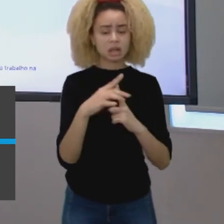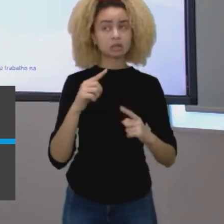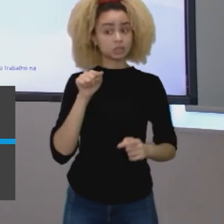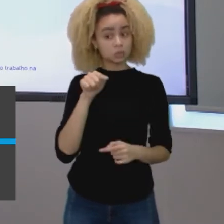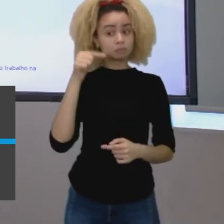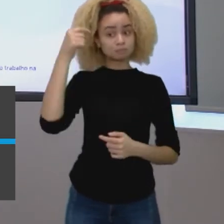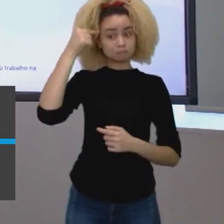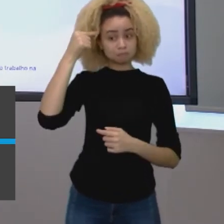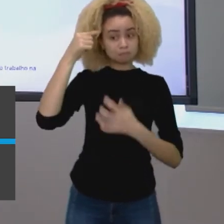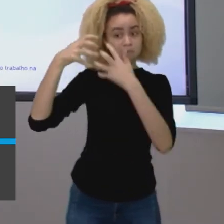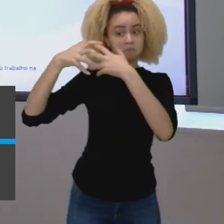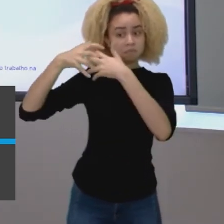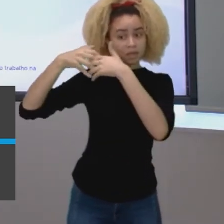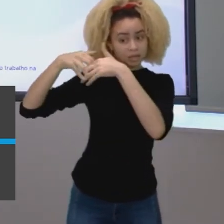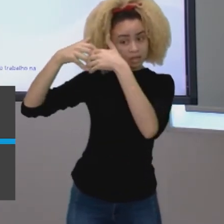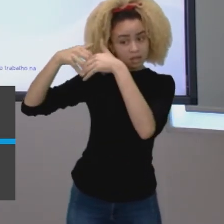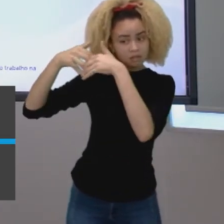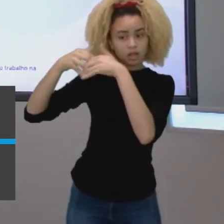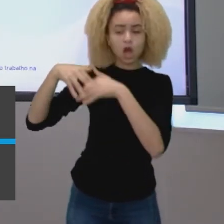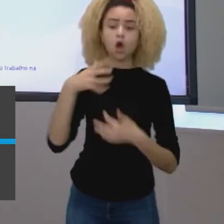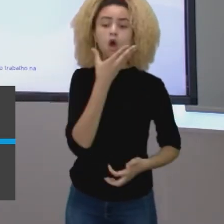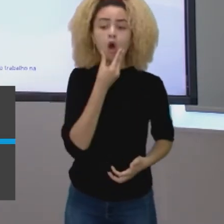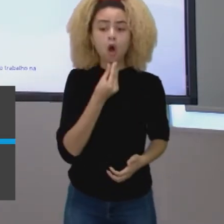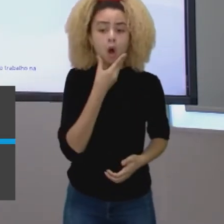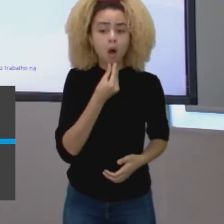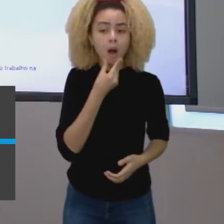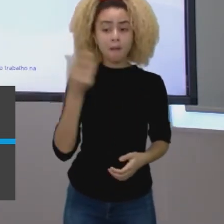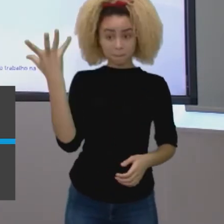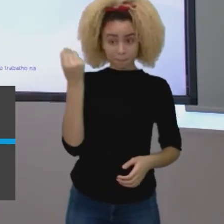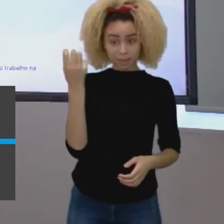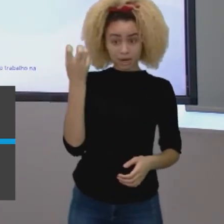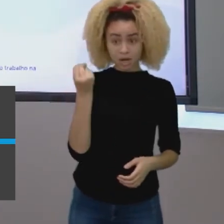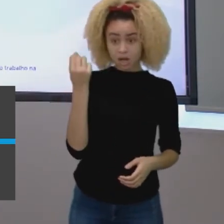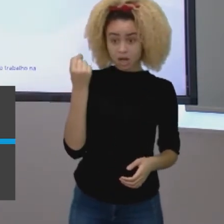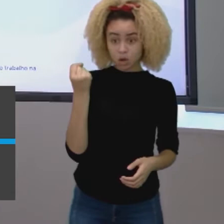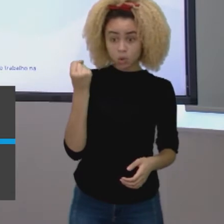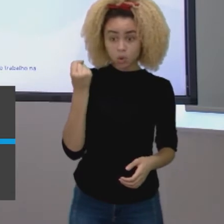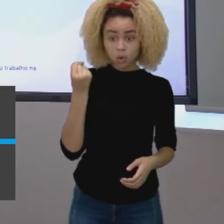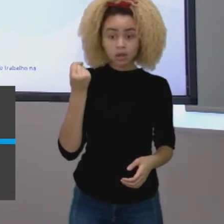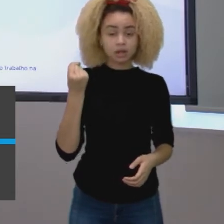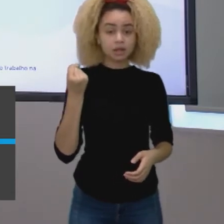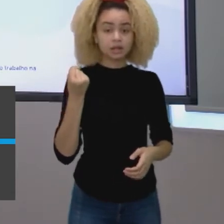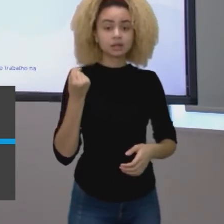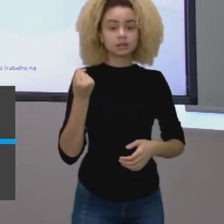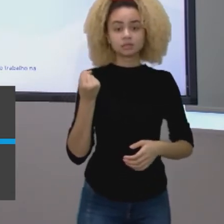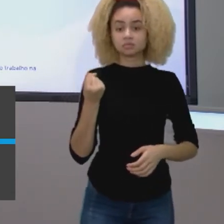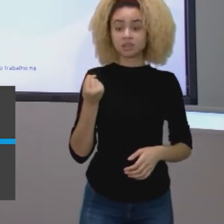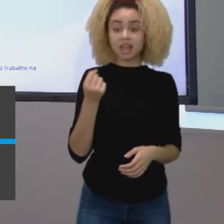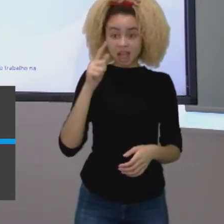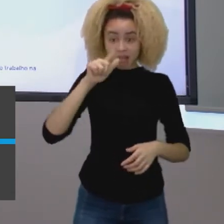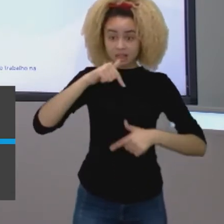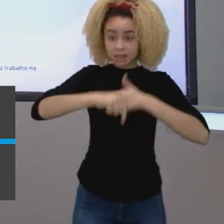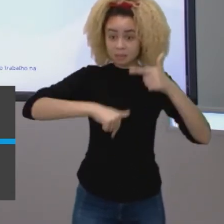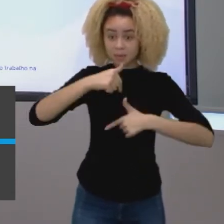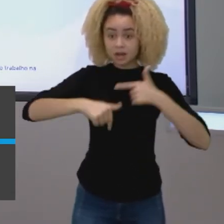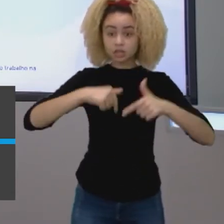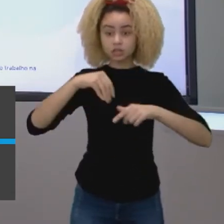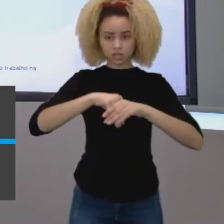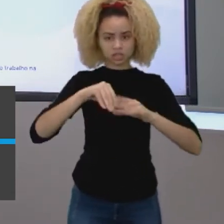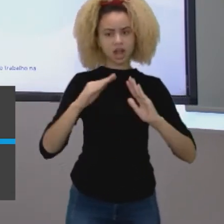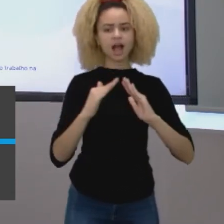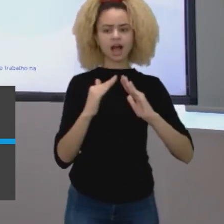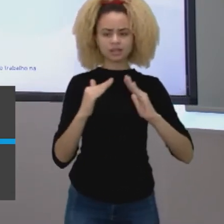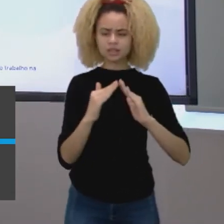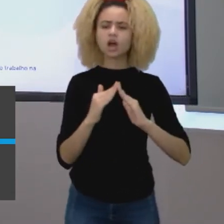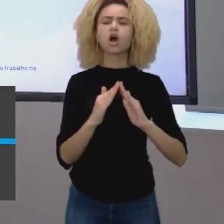pensar, um homem branco, né, sendo trabalhador doméstico, embora isso também esteja acontecendo